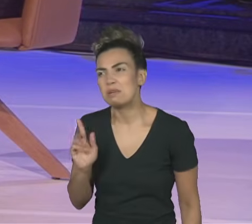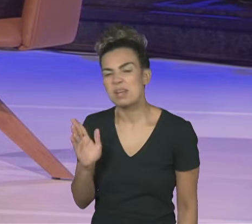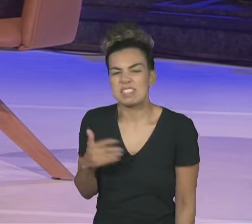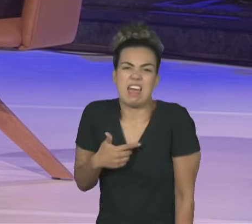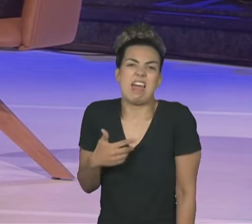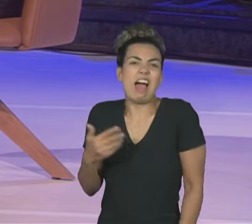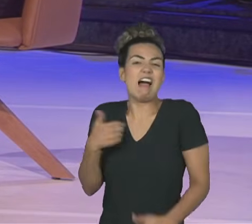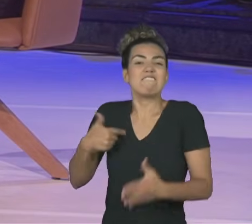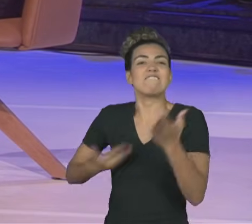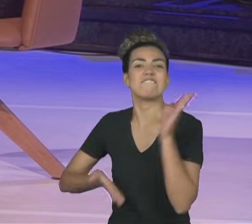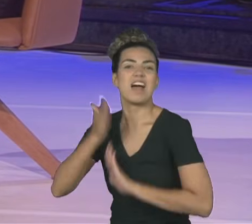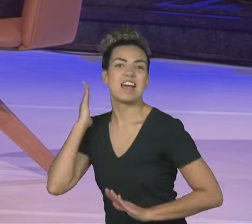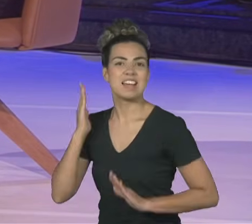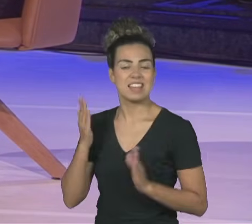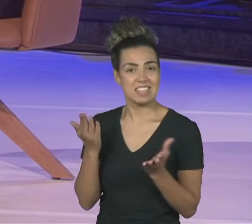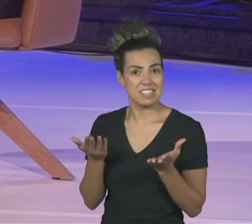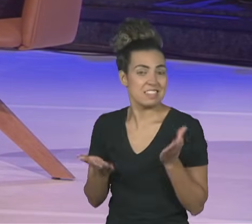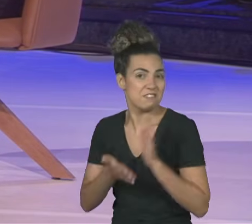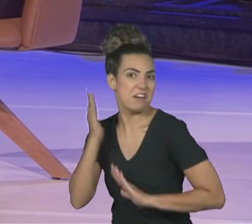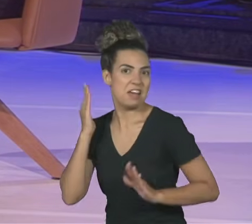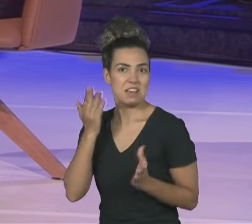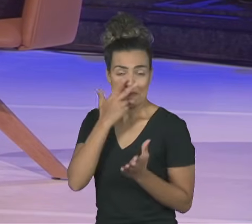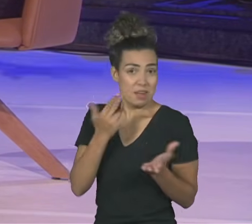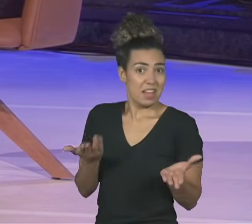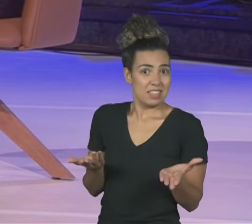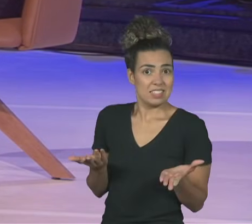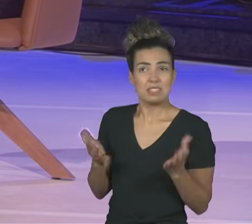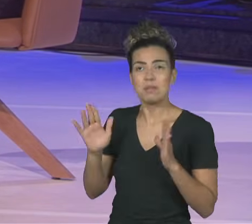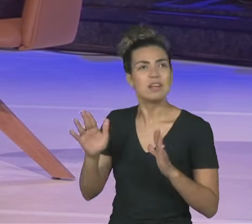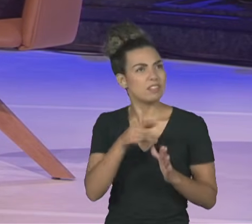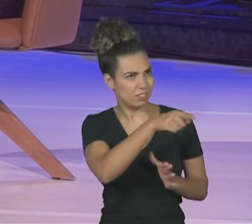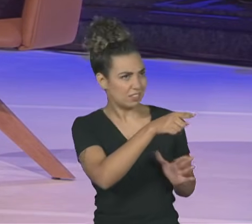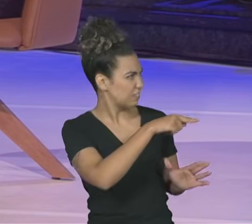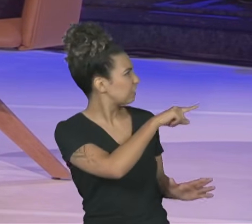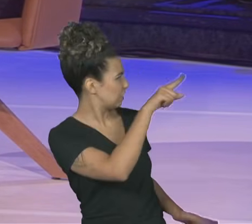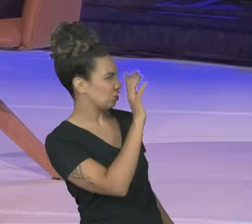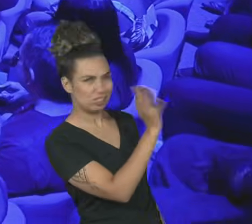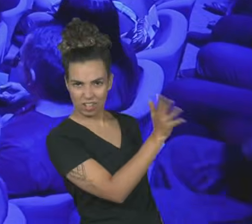entra em um estágio agressivo do ponto de vista cognitivo. Vocês já passaram por isso?